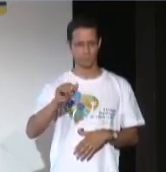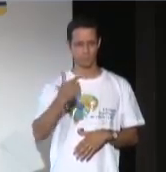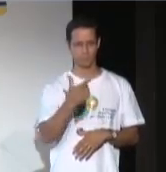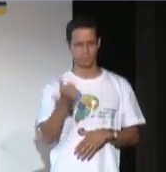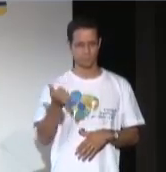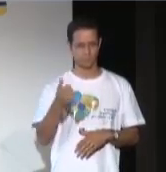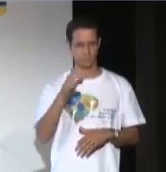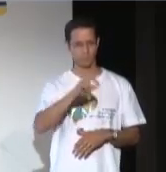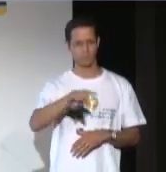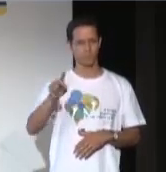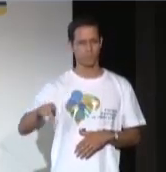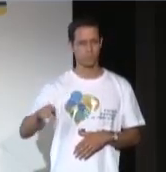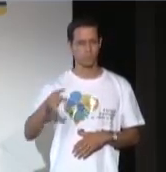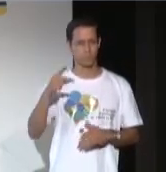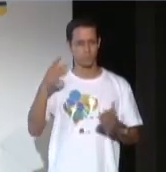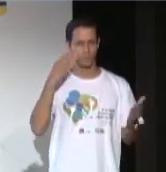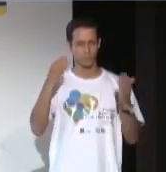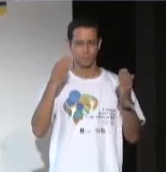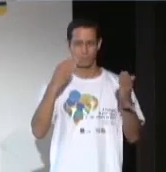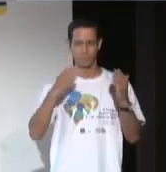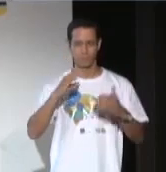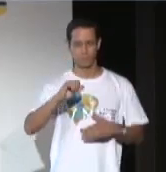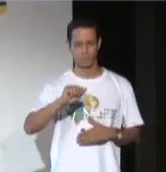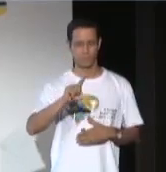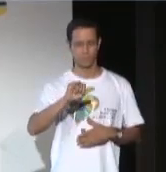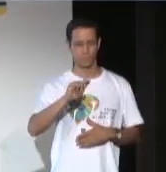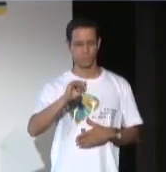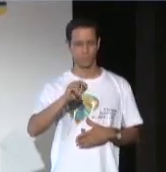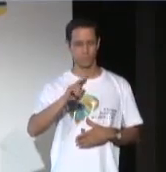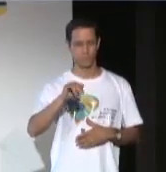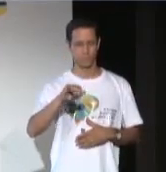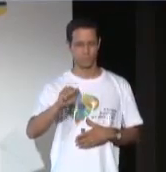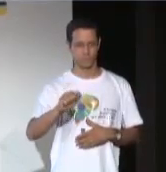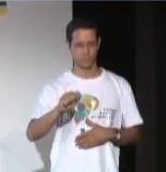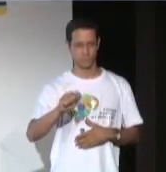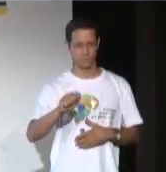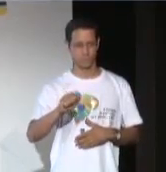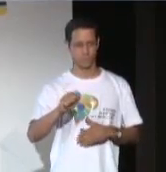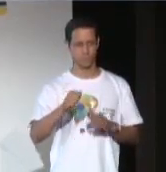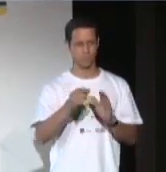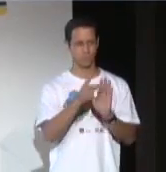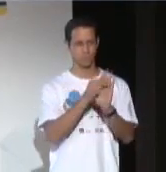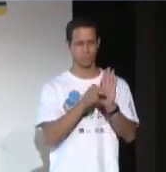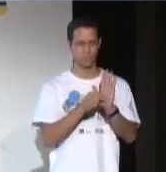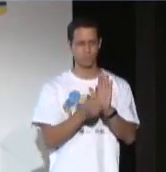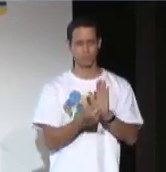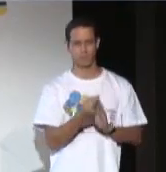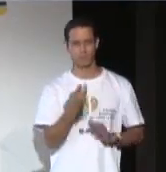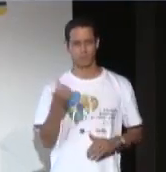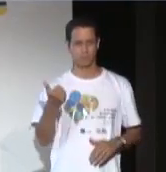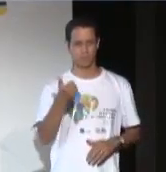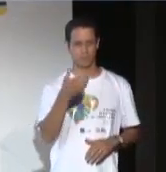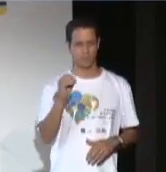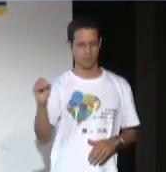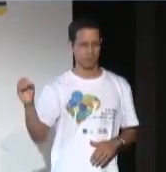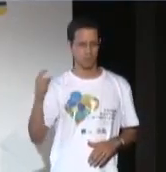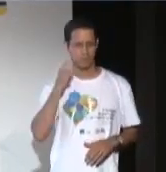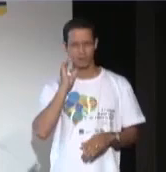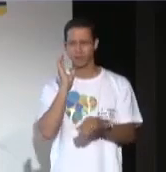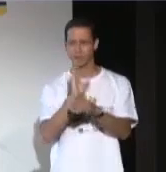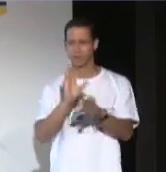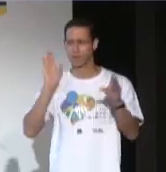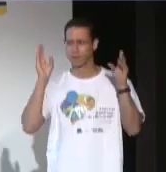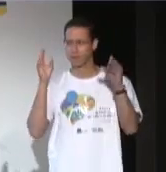da Universidade da Califórnia, Berkeley, e possui mais de 100 artigos que focam no desenvolvimento e na avaliação